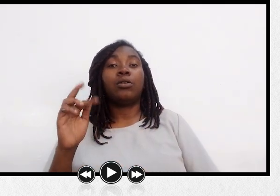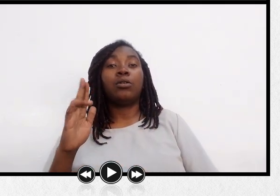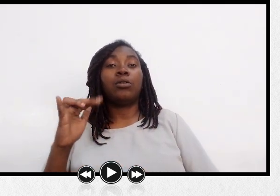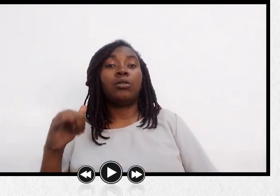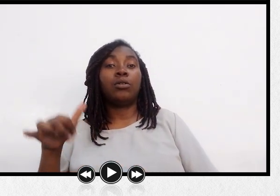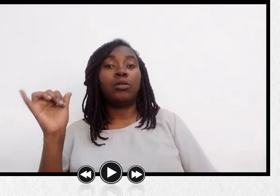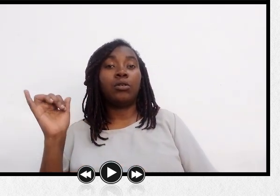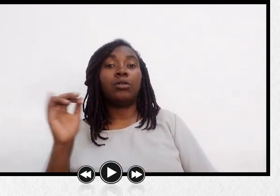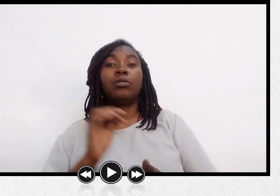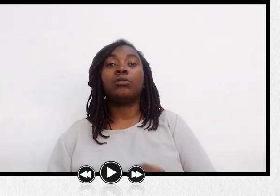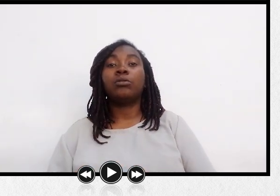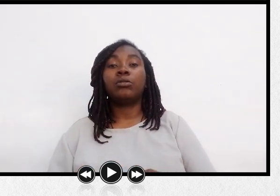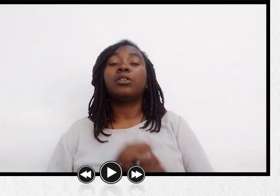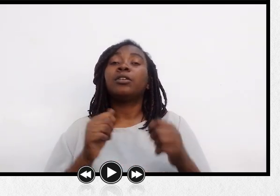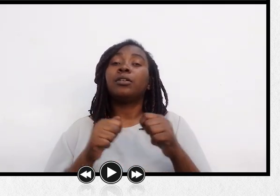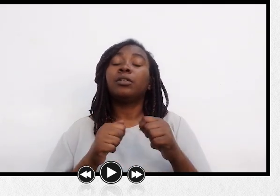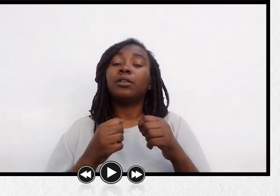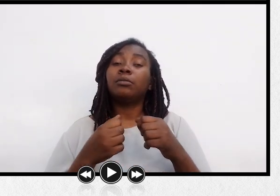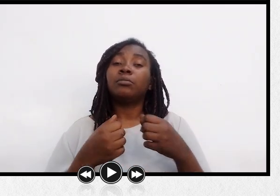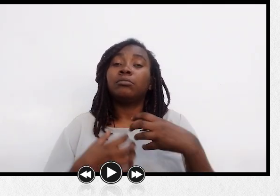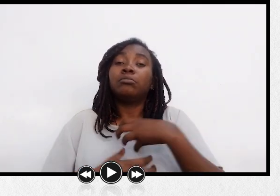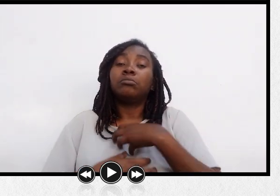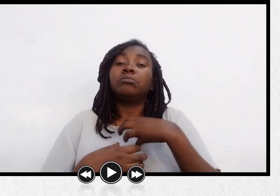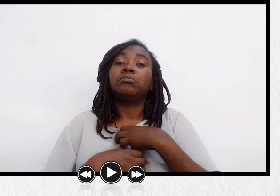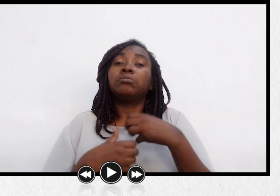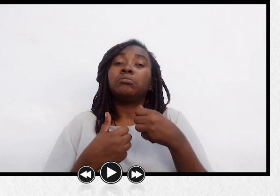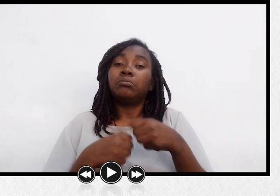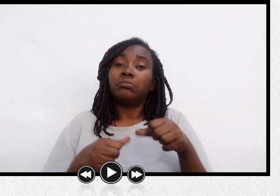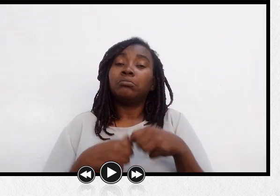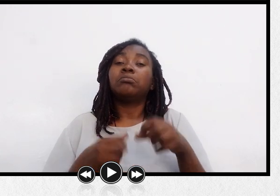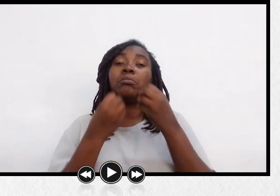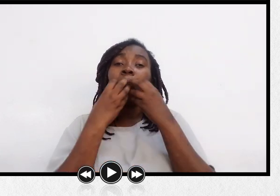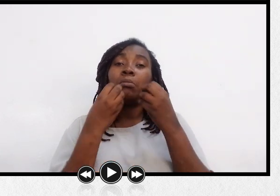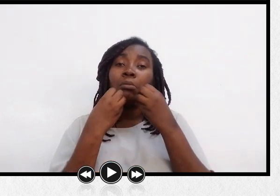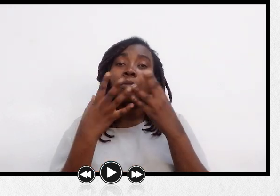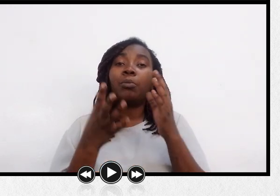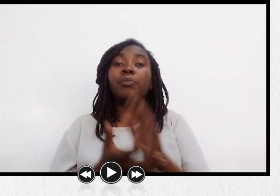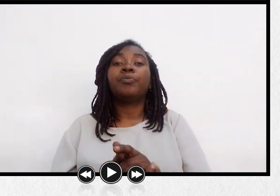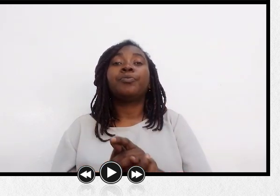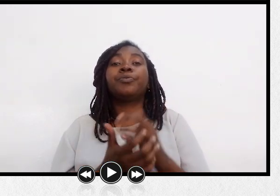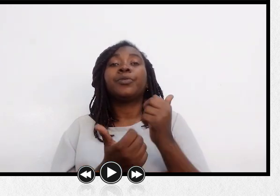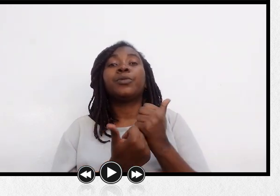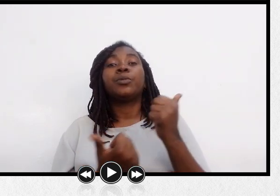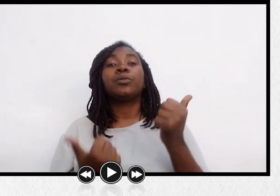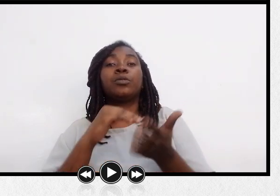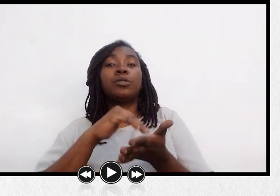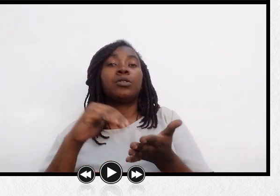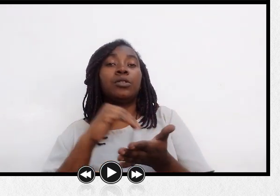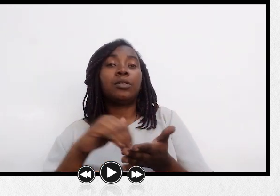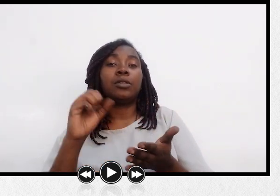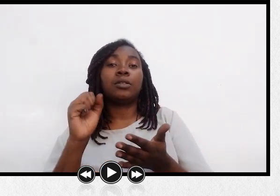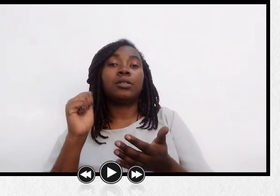4621, e está sendo, assim, muito bom. A subsecretária Samanta tem conversado bastante